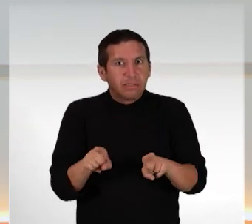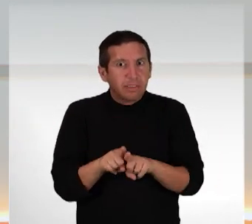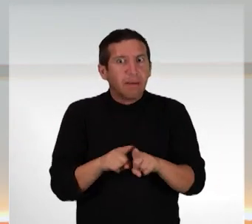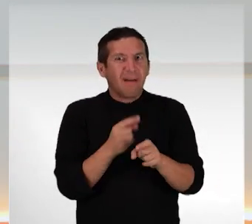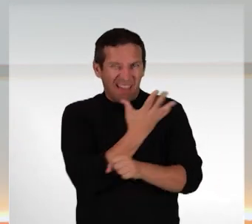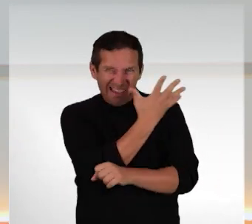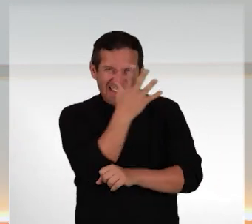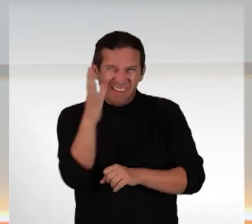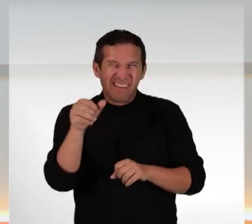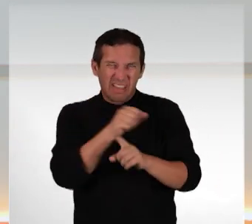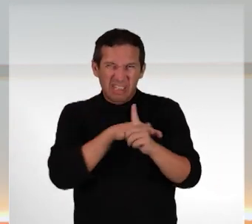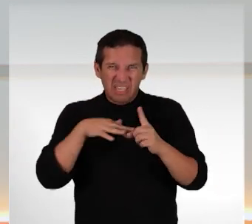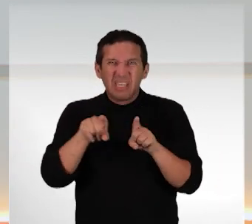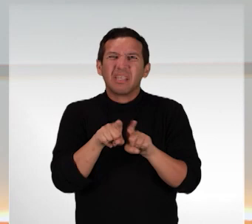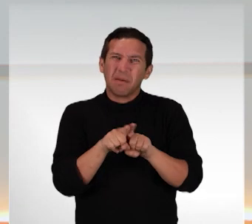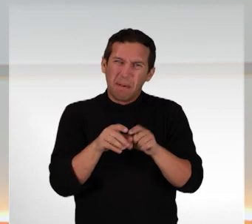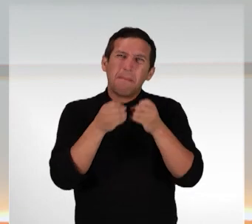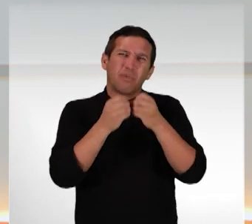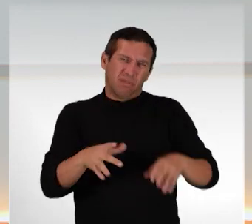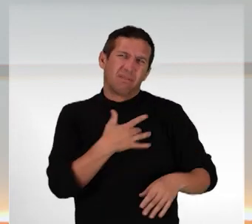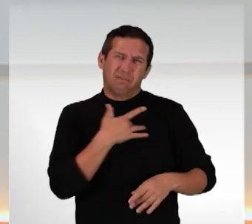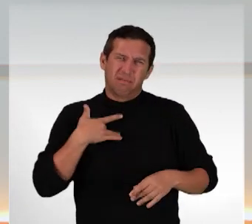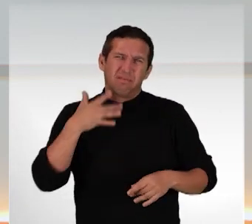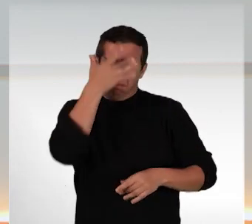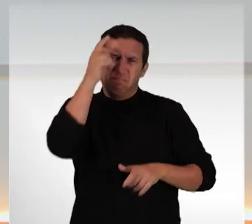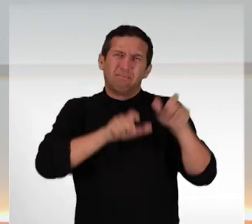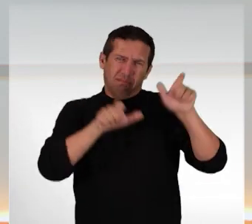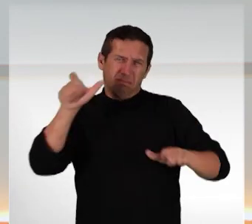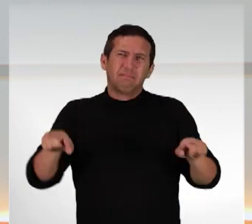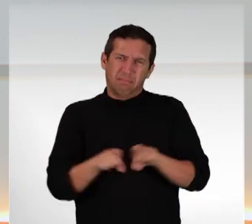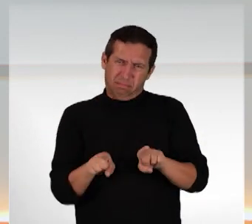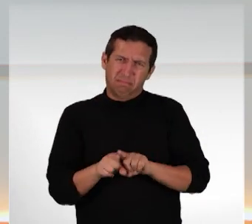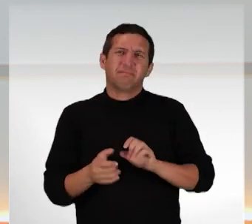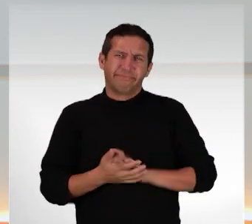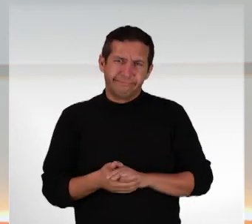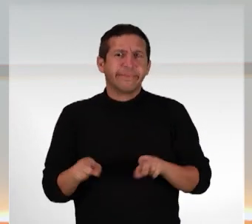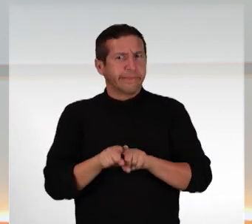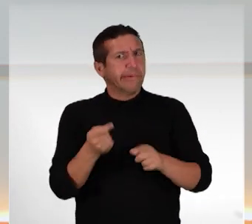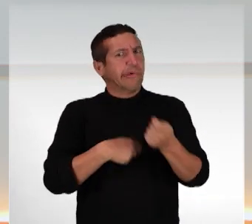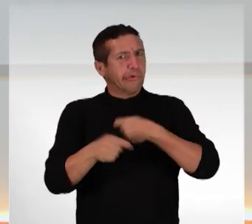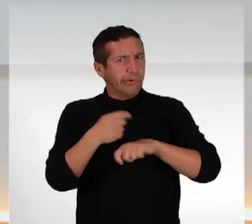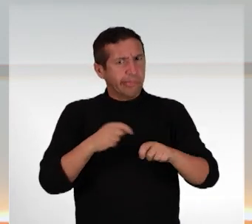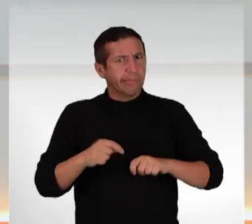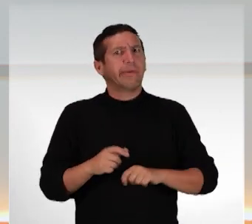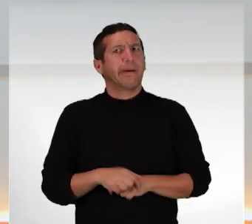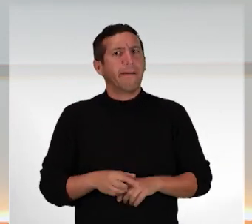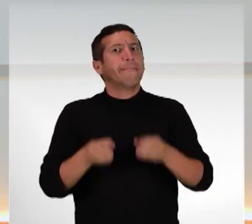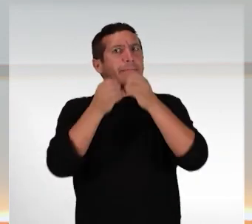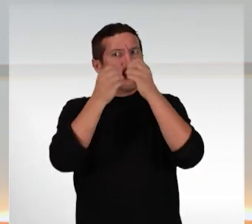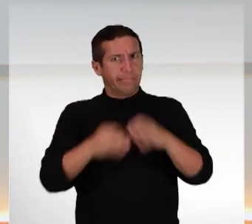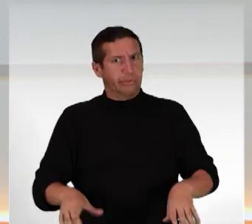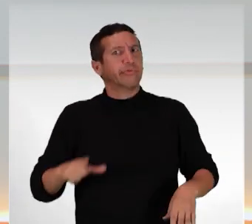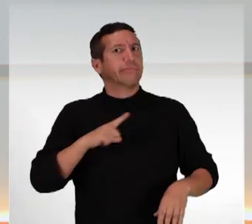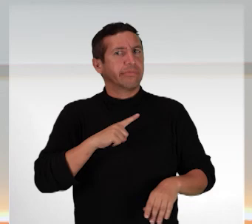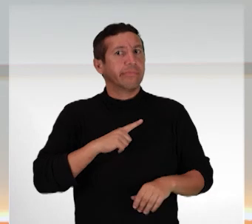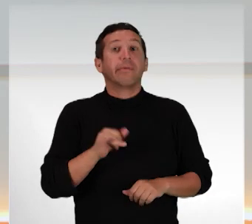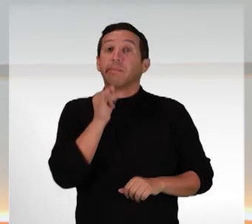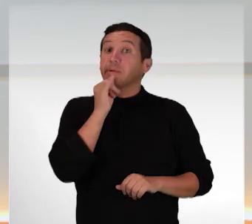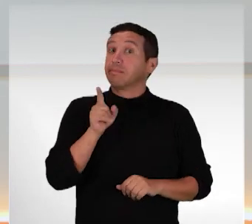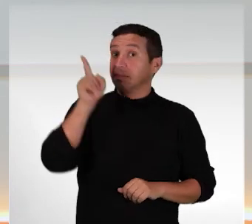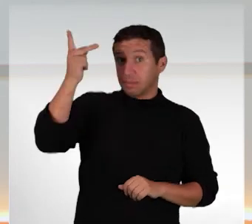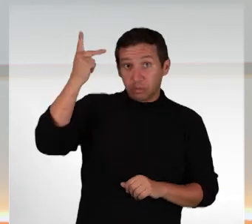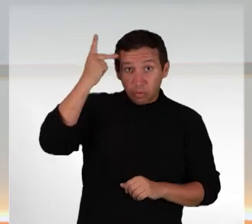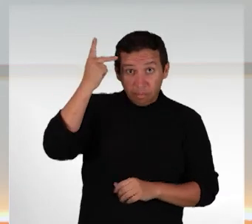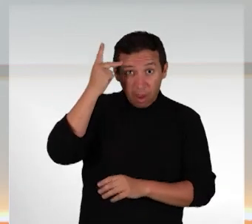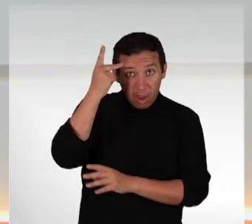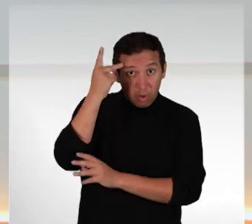também à qualidade de vida e à saúde da população, além de afetar a economia das regiões atingidas. Em São